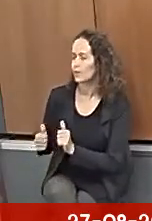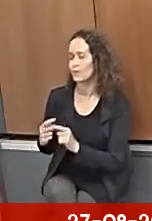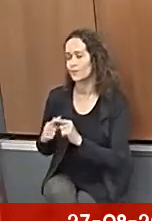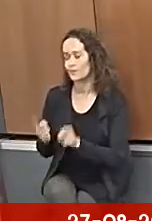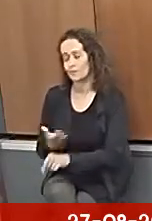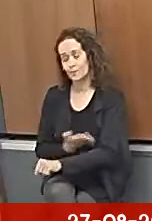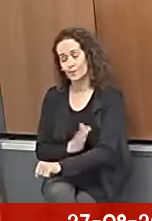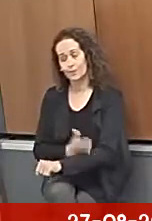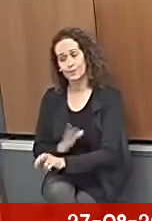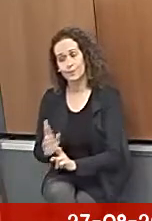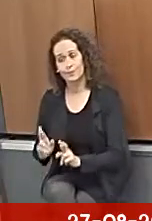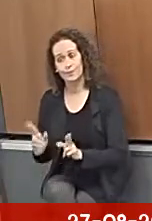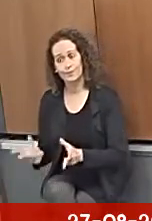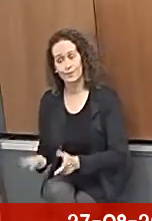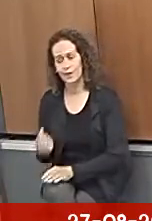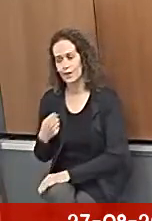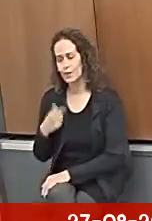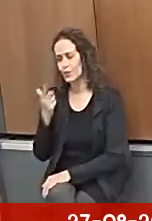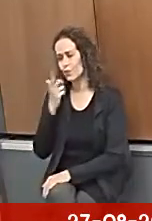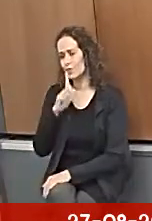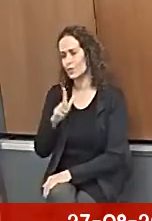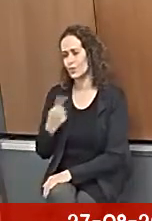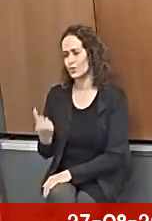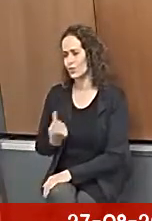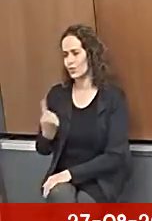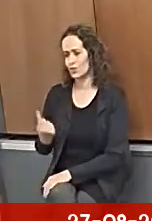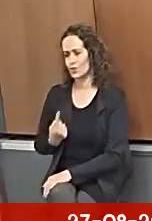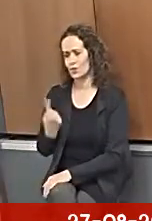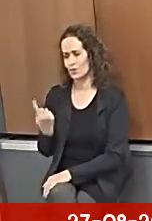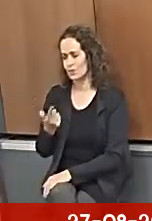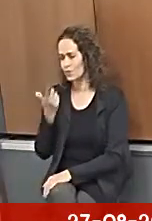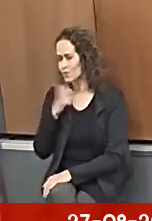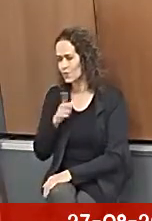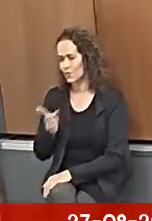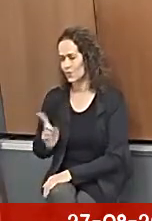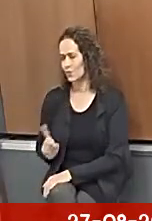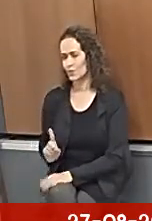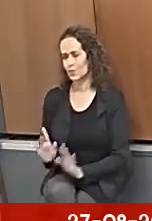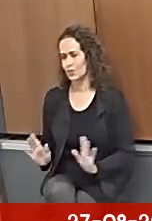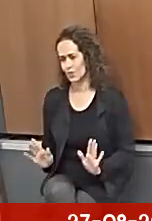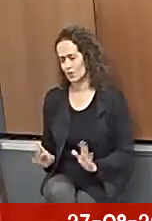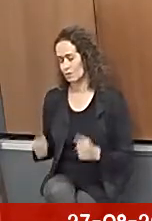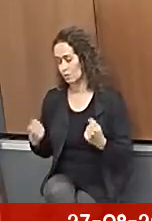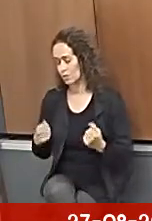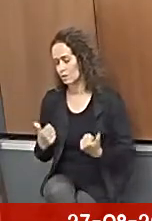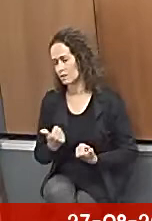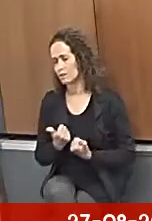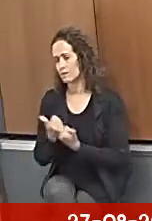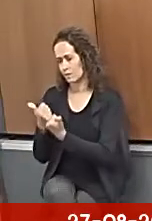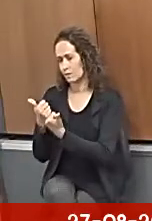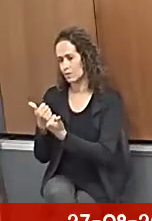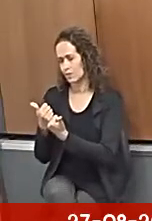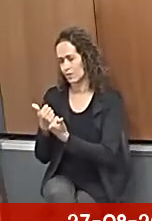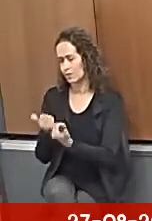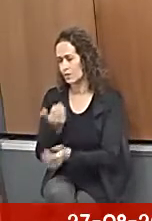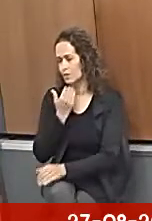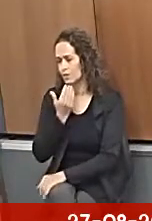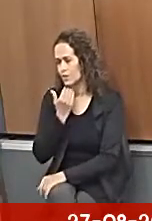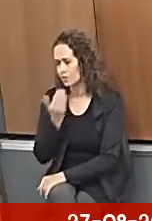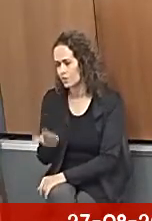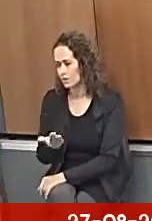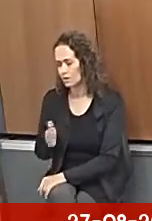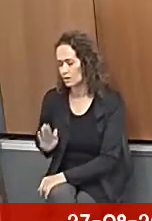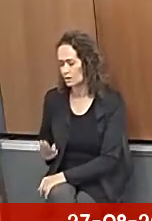é a prática por exemplo não consigo subir sozinhos ou tetraplégica eu tenho que ter um auxílio é tomar adianta ter uma